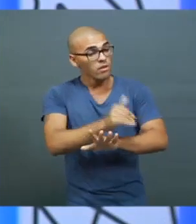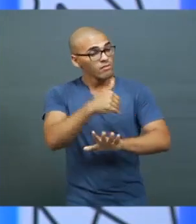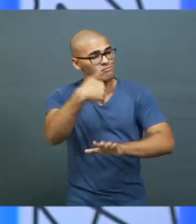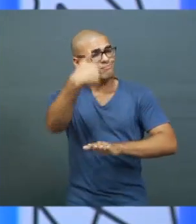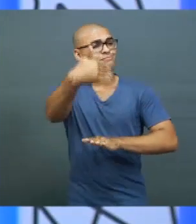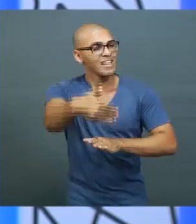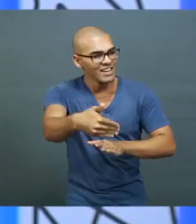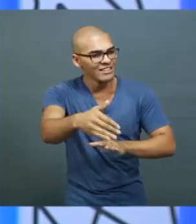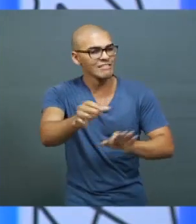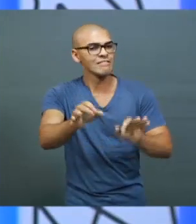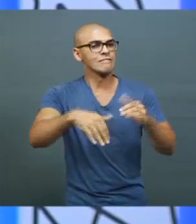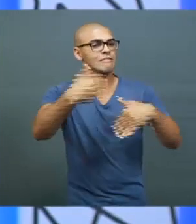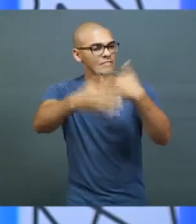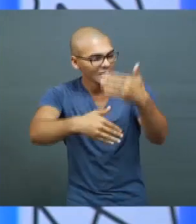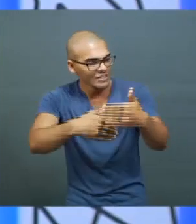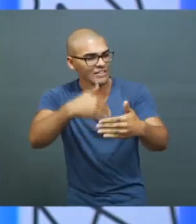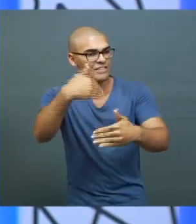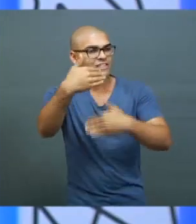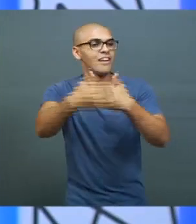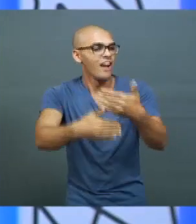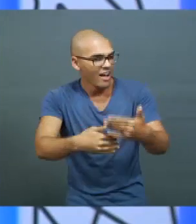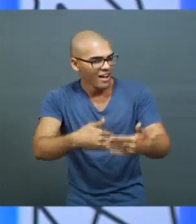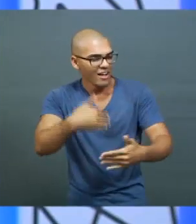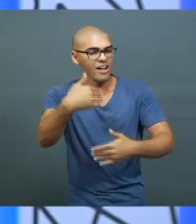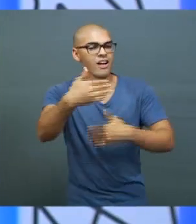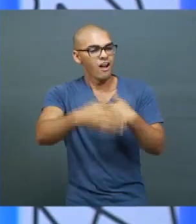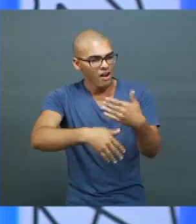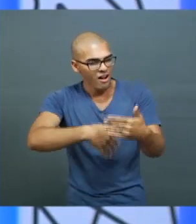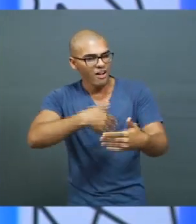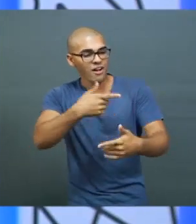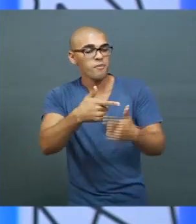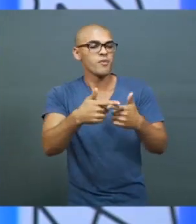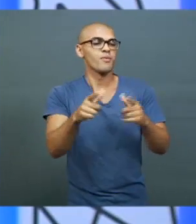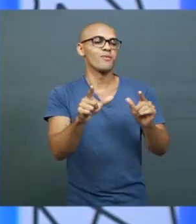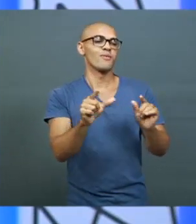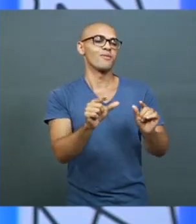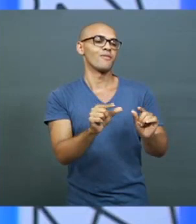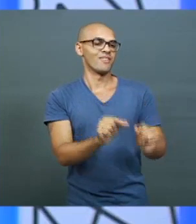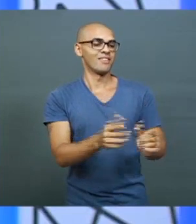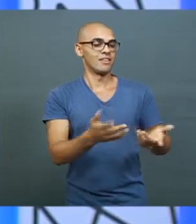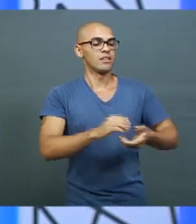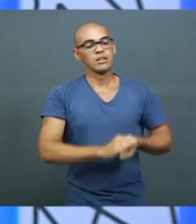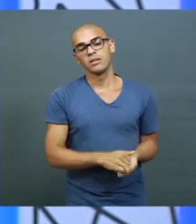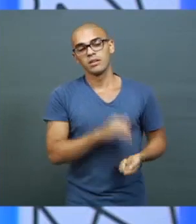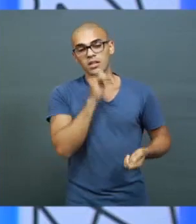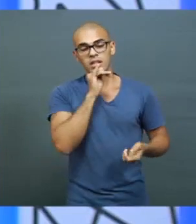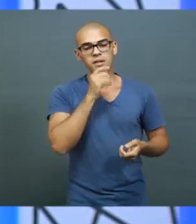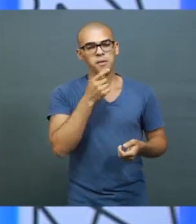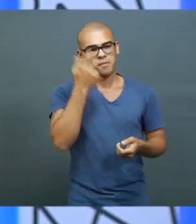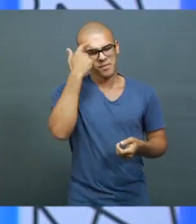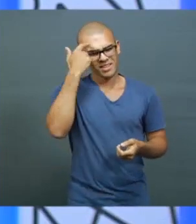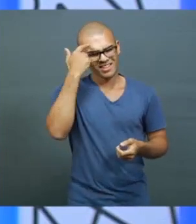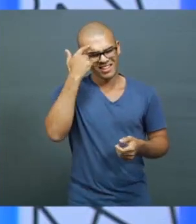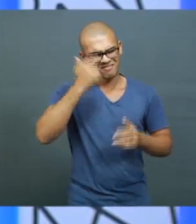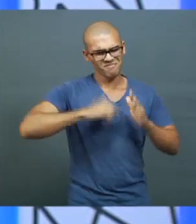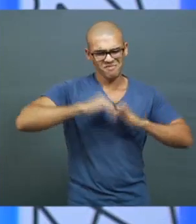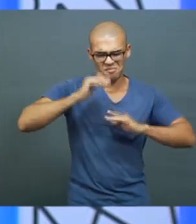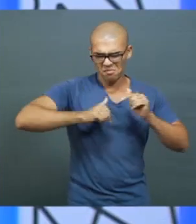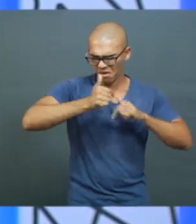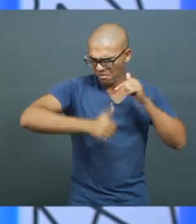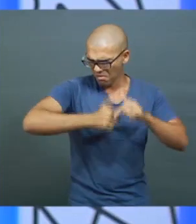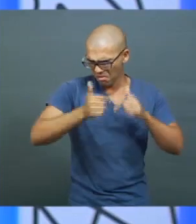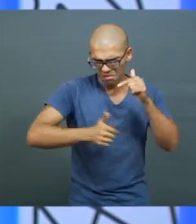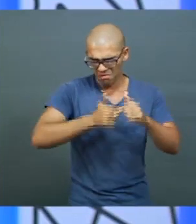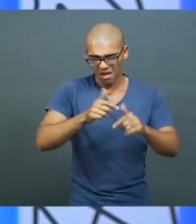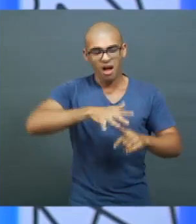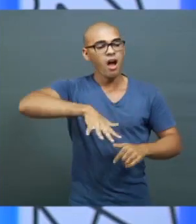minimizando, né, as dificuldades, porque produzir cultura é difícil no Brasil inteiro, acho que no planeta inteiro, né? Assim, essa profissão é